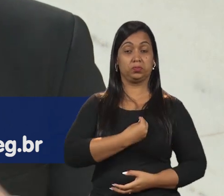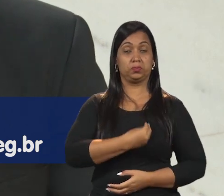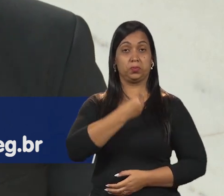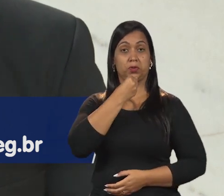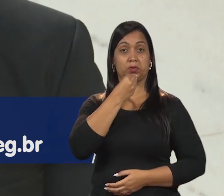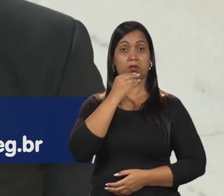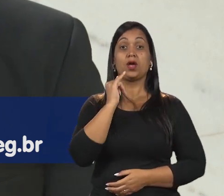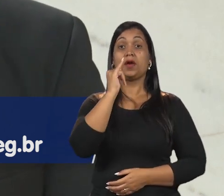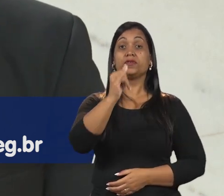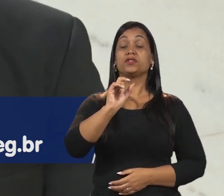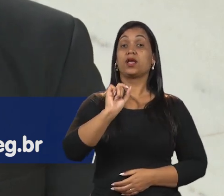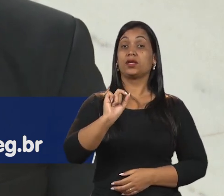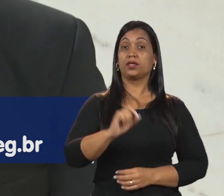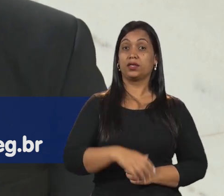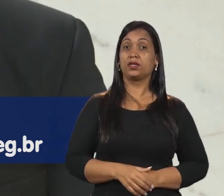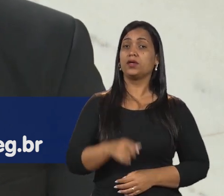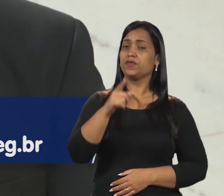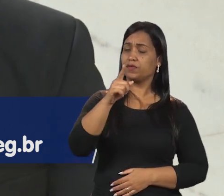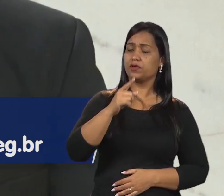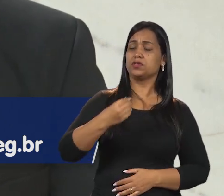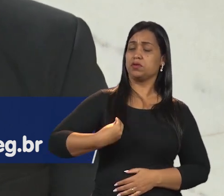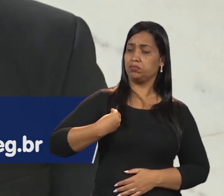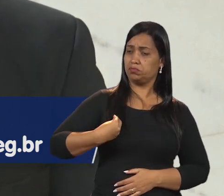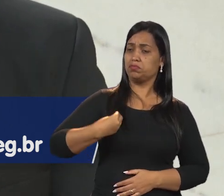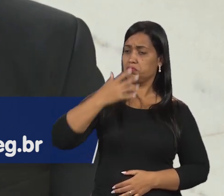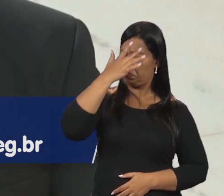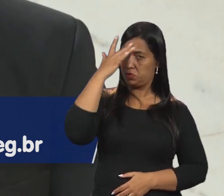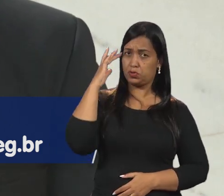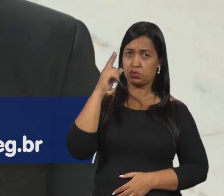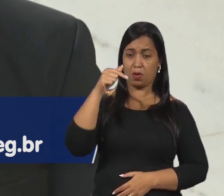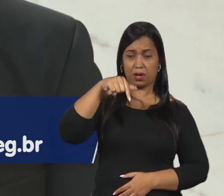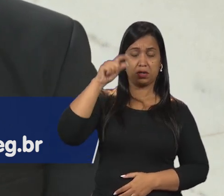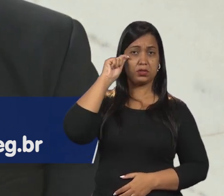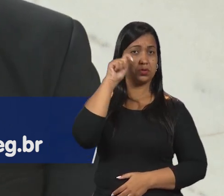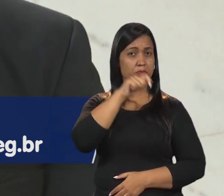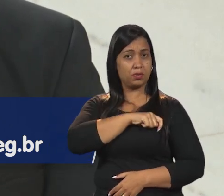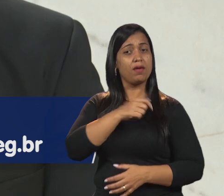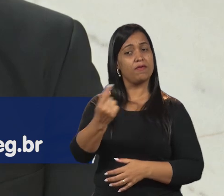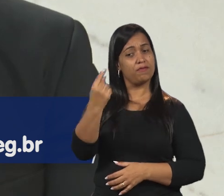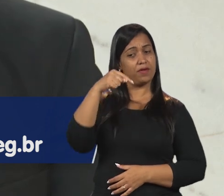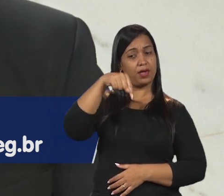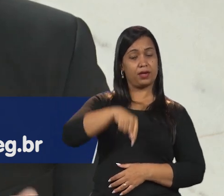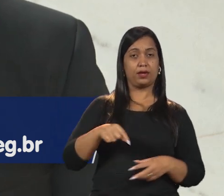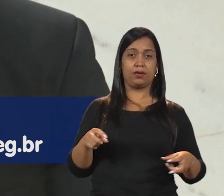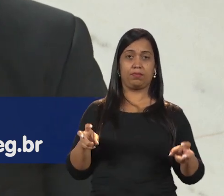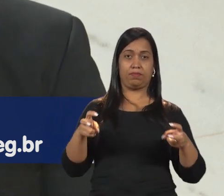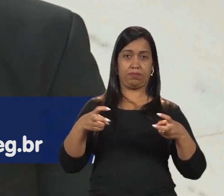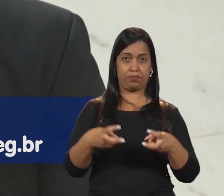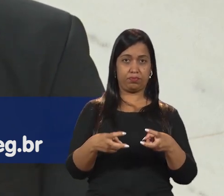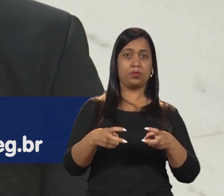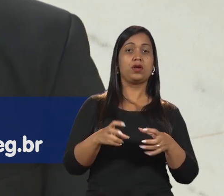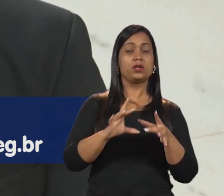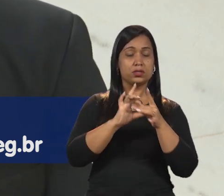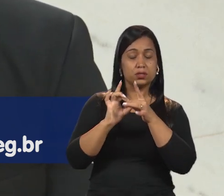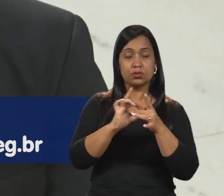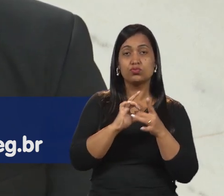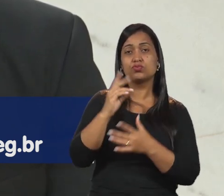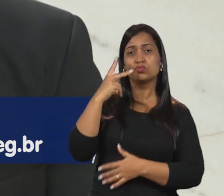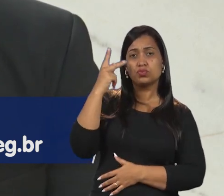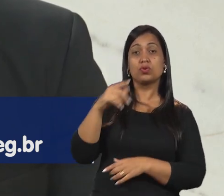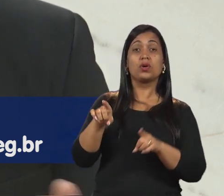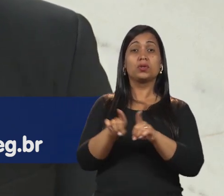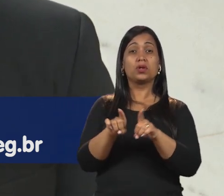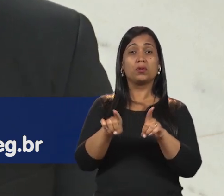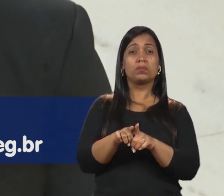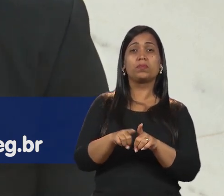deixar o recado que você, como cidadão, procure estar próximo da política, procure se envolver na política, procure